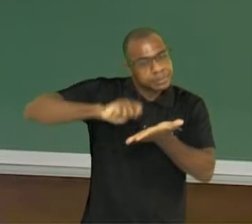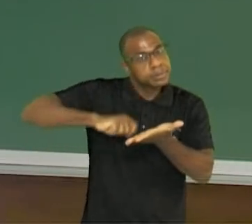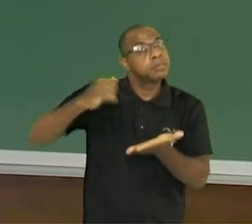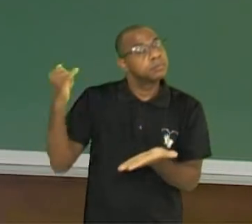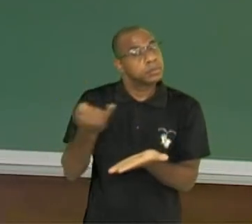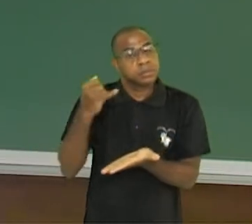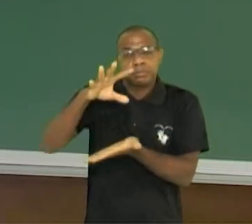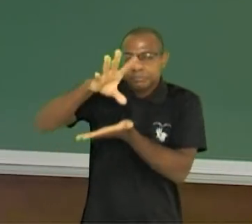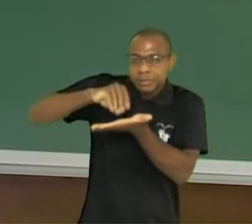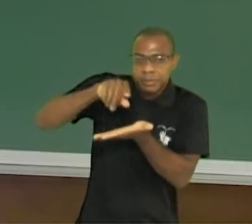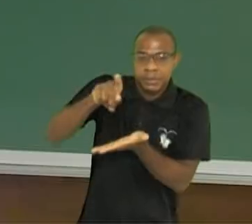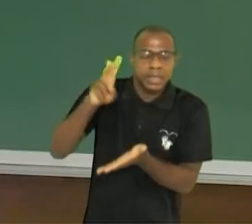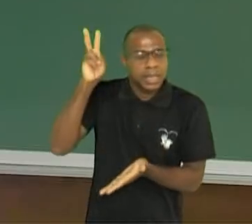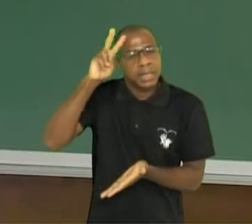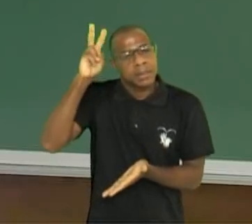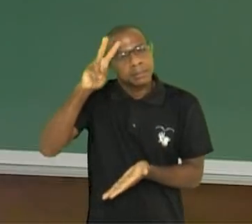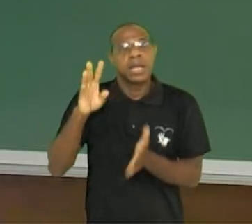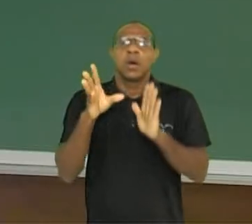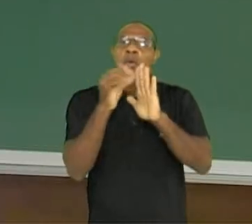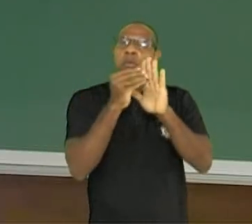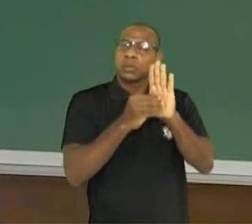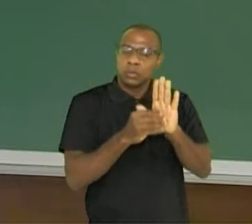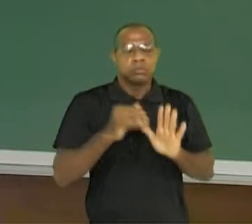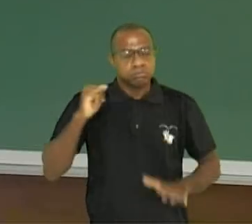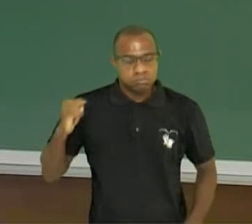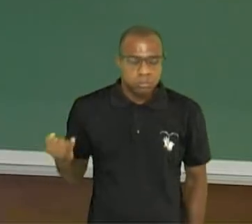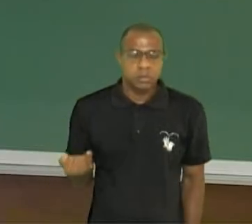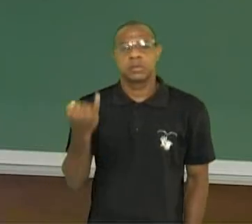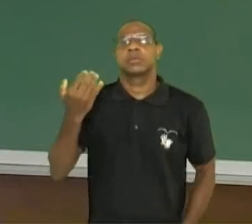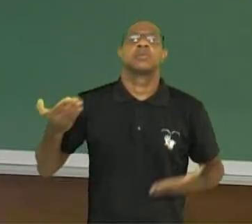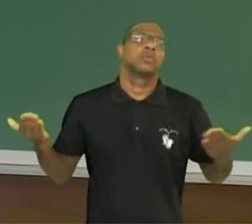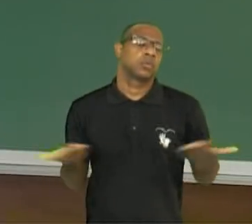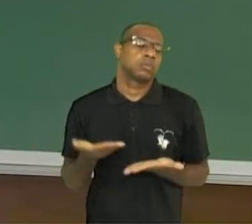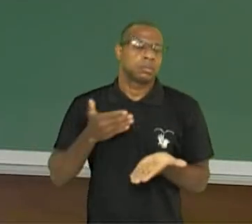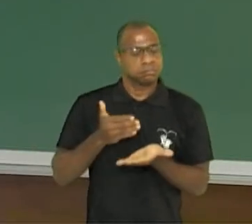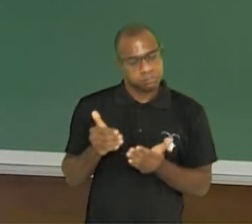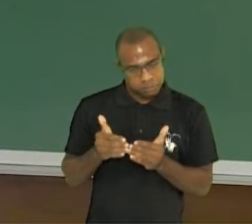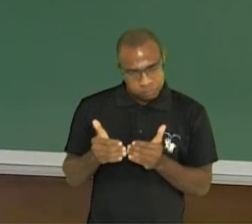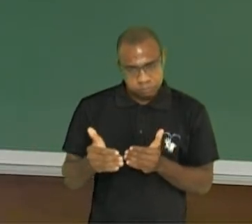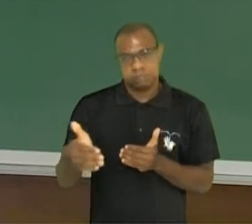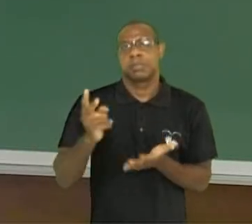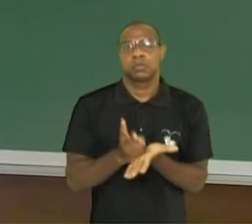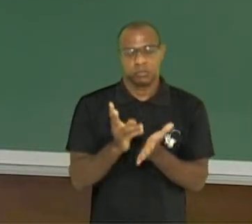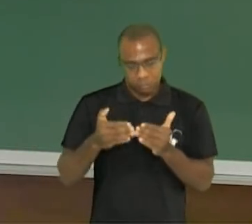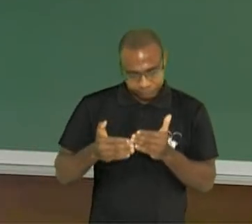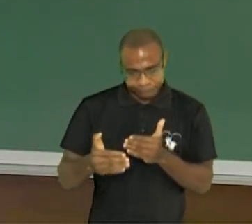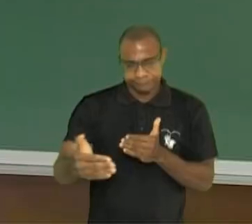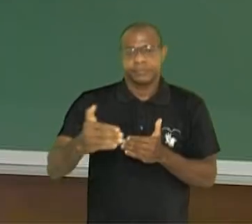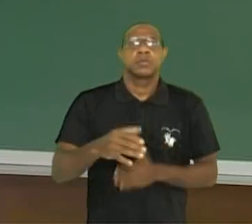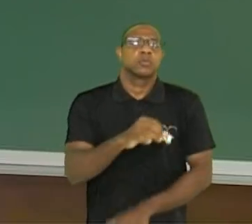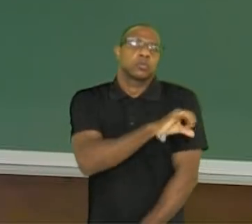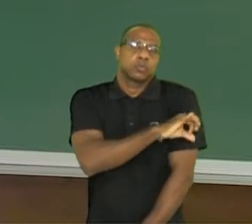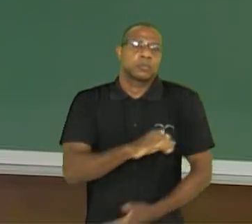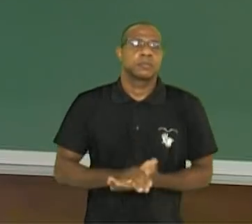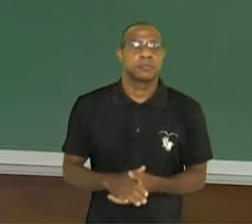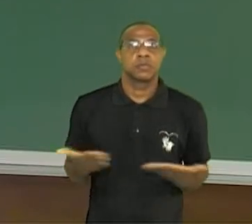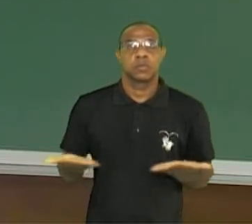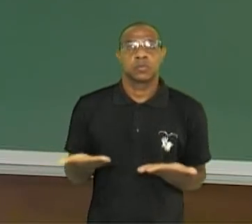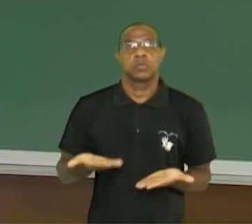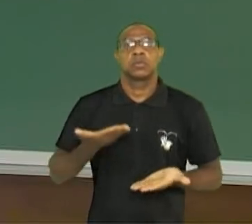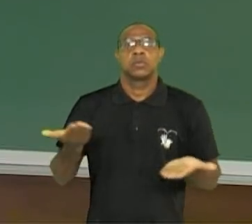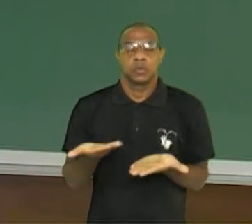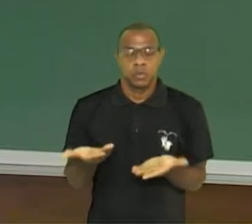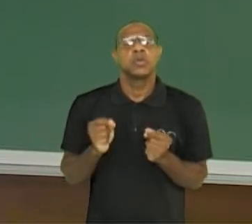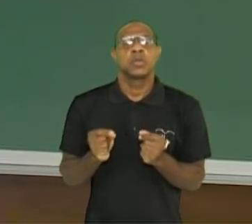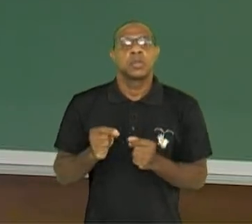você relembrar esse assunto, super importante para a continuidade dos assuntos do nono ano. Então, hoje, aula sobre